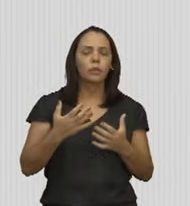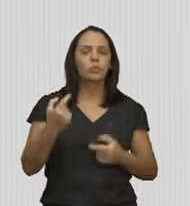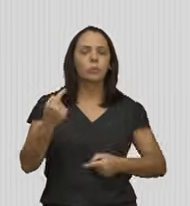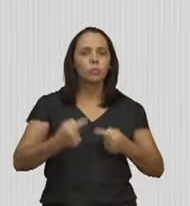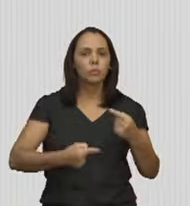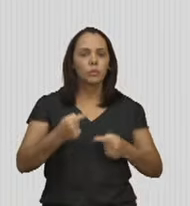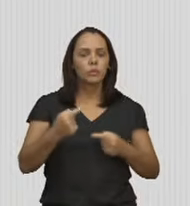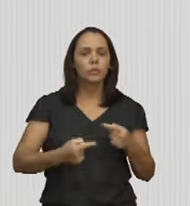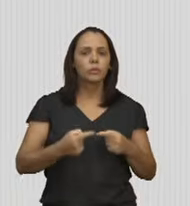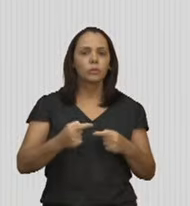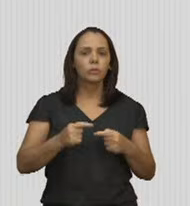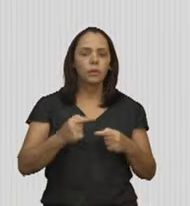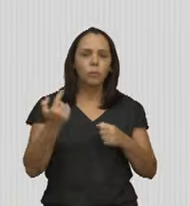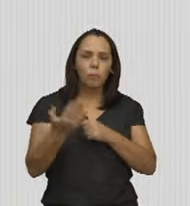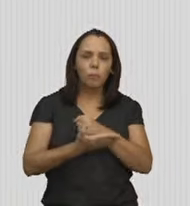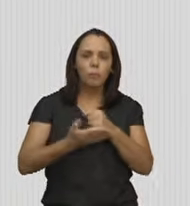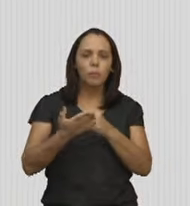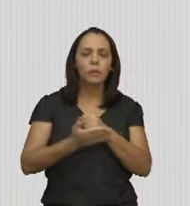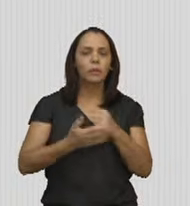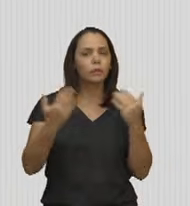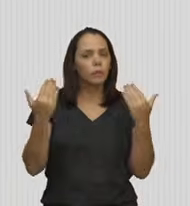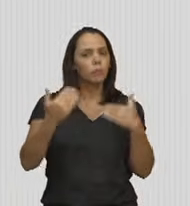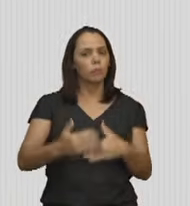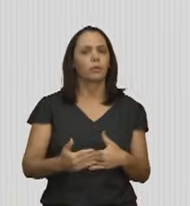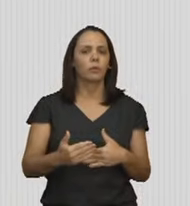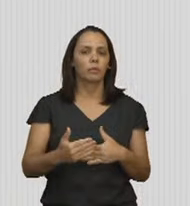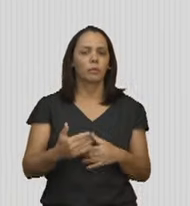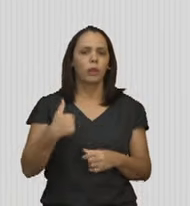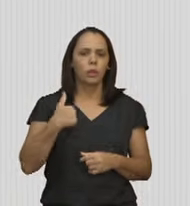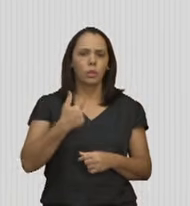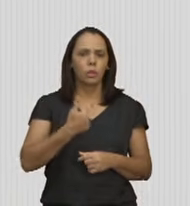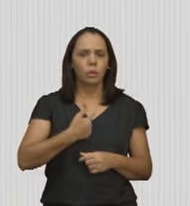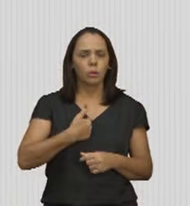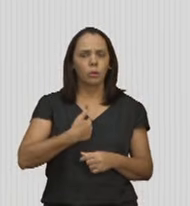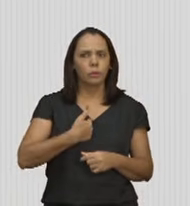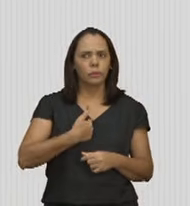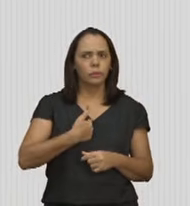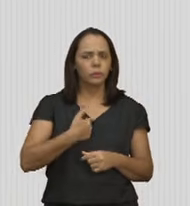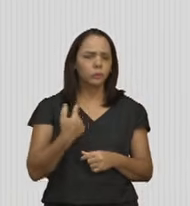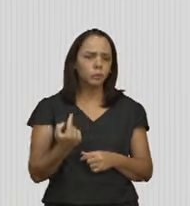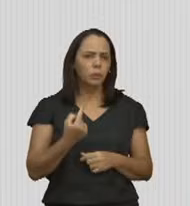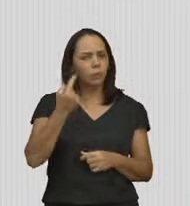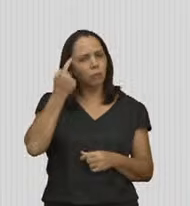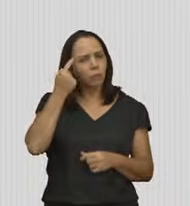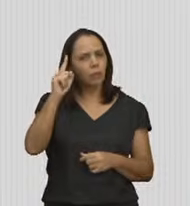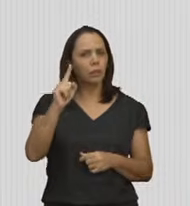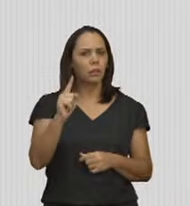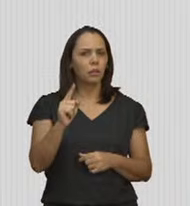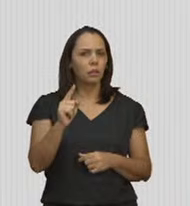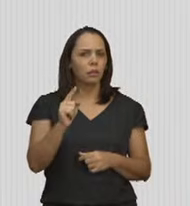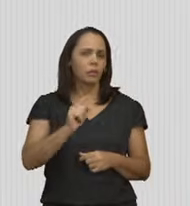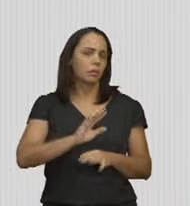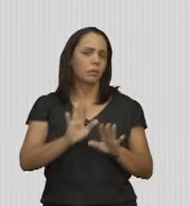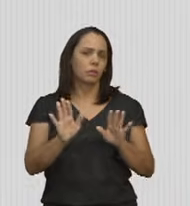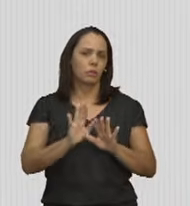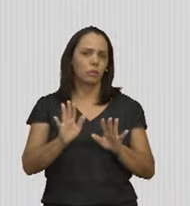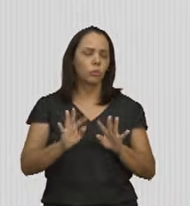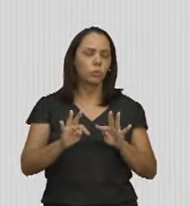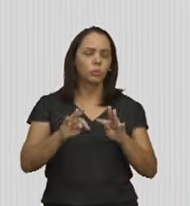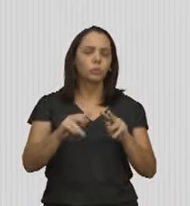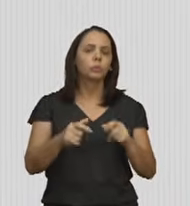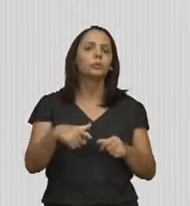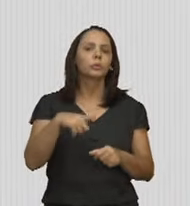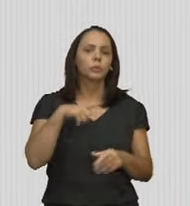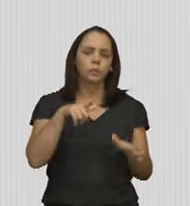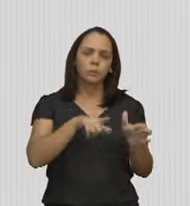evidência. Nada do que a gente faz vem da nossa cabeça, nada do que a gente faz vem do achismo, do feeling, de acreditar que alguma